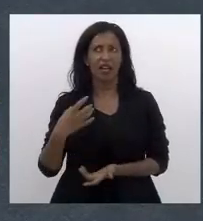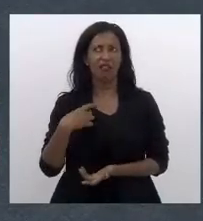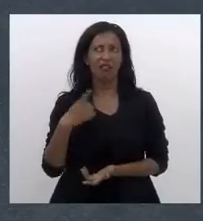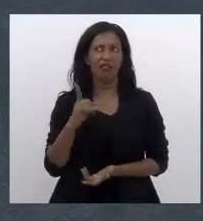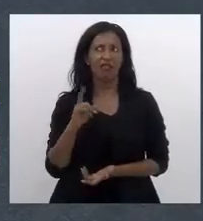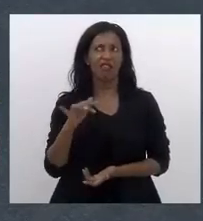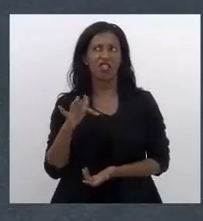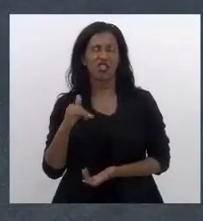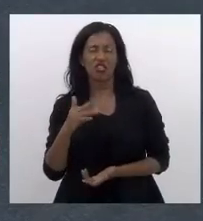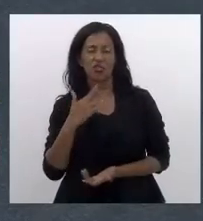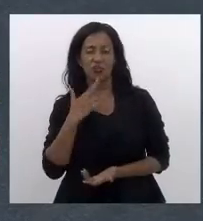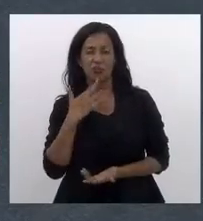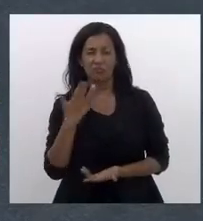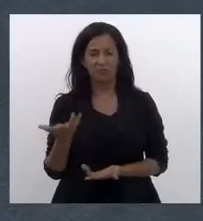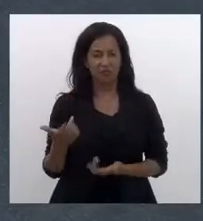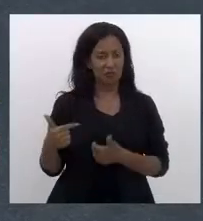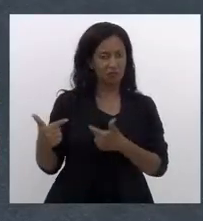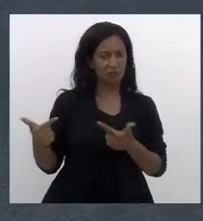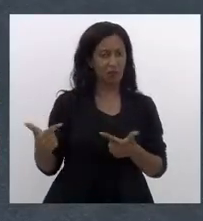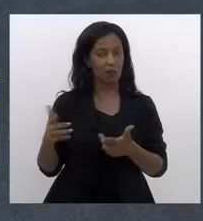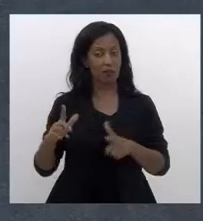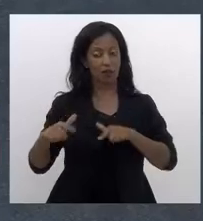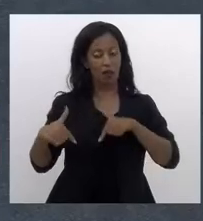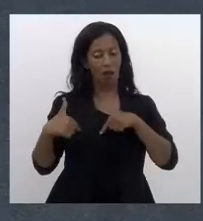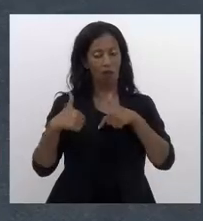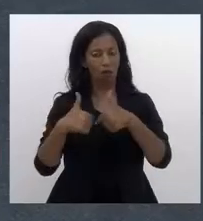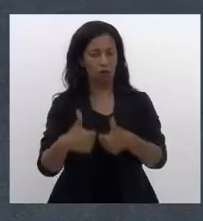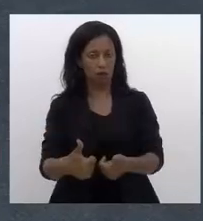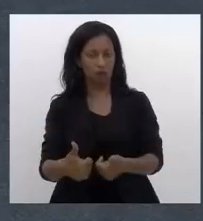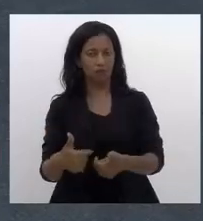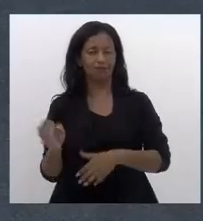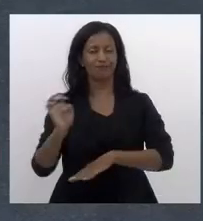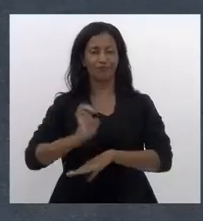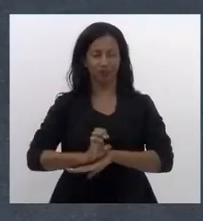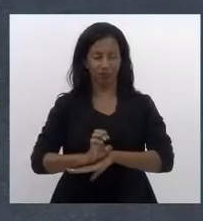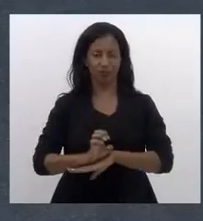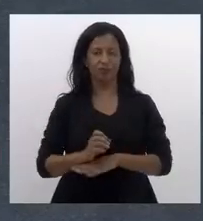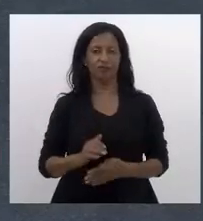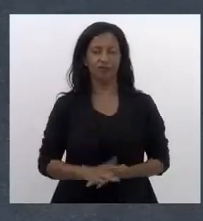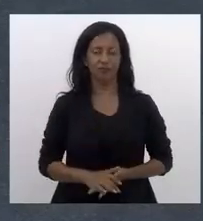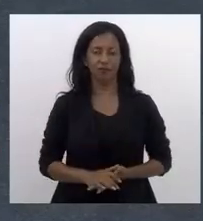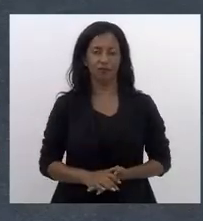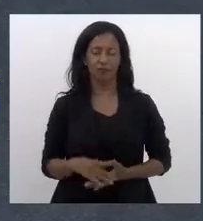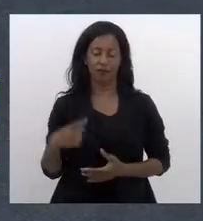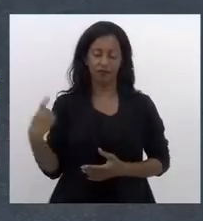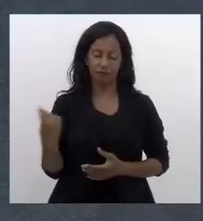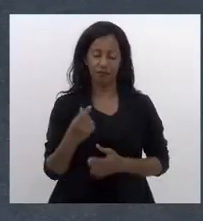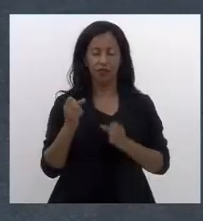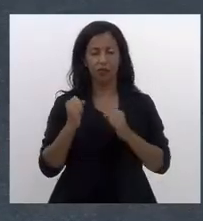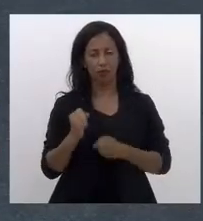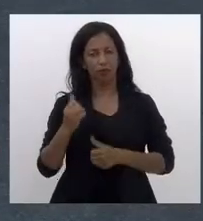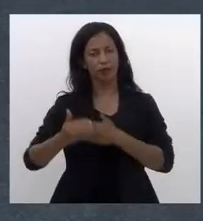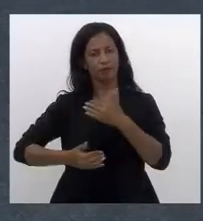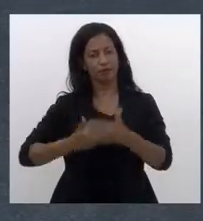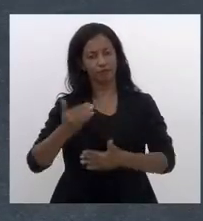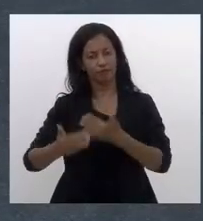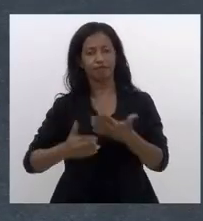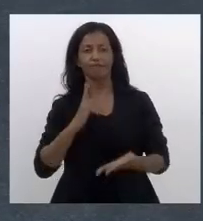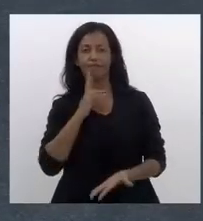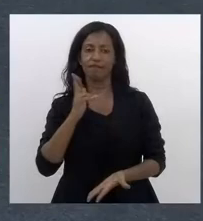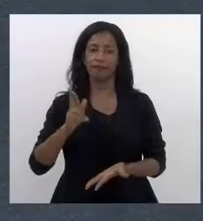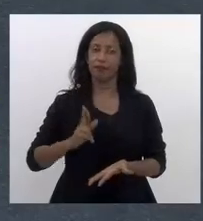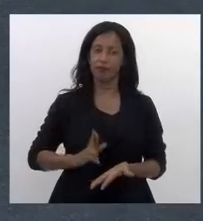uma coincidência, mas é uma ação deliberada do Estado. Então, que a gente possa avançar não só em